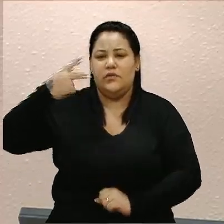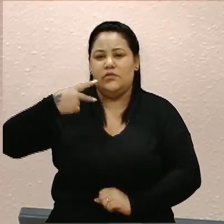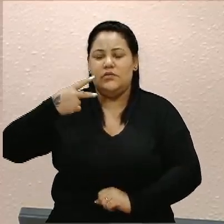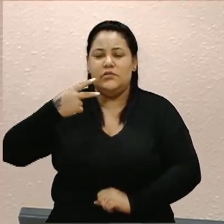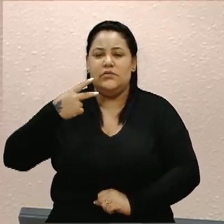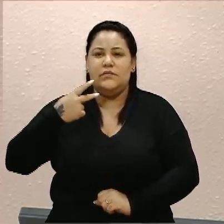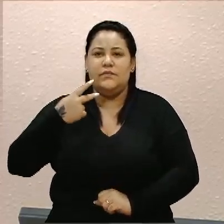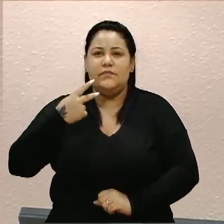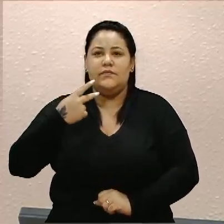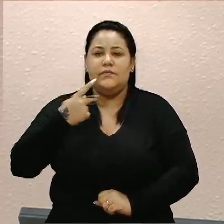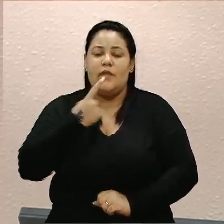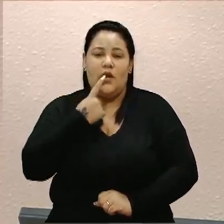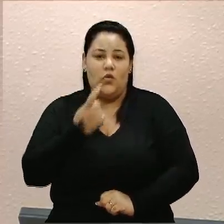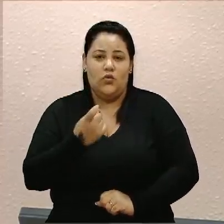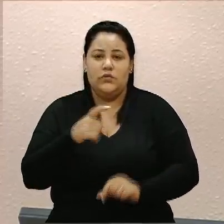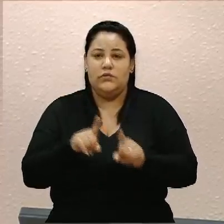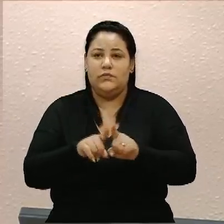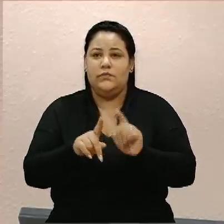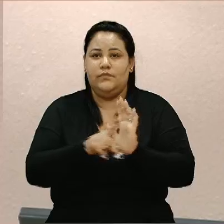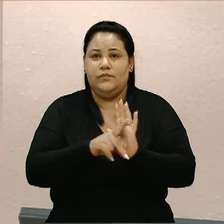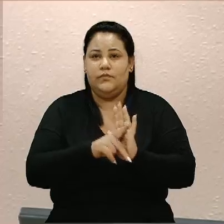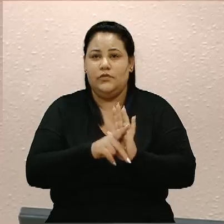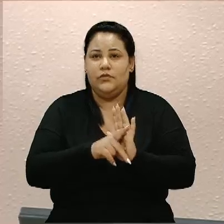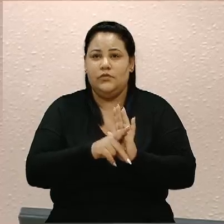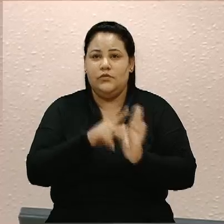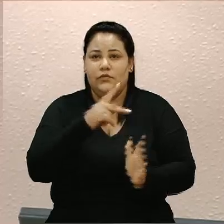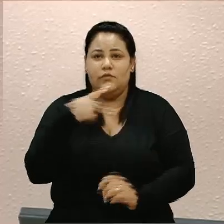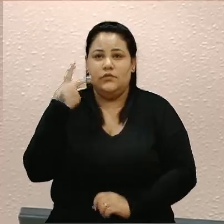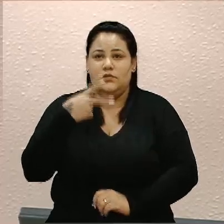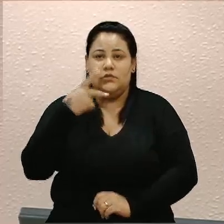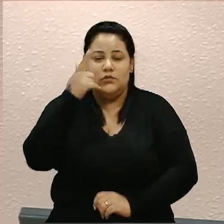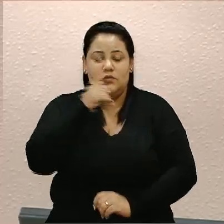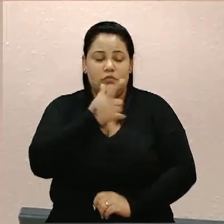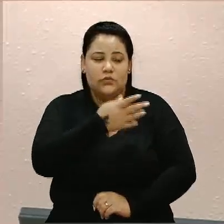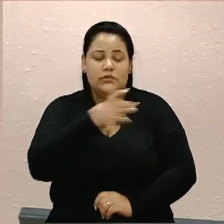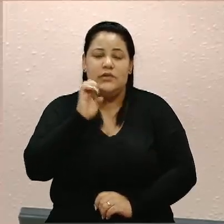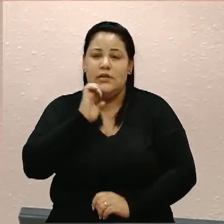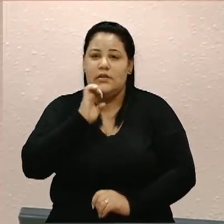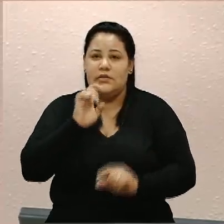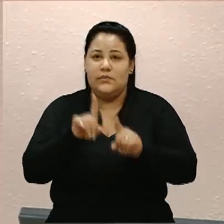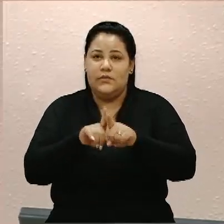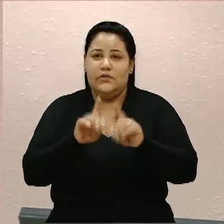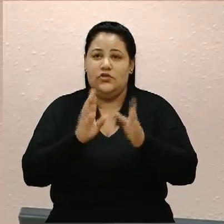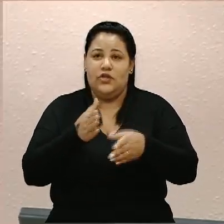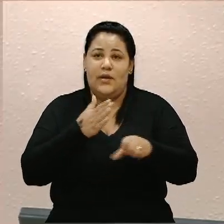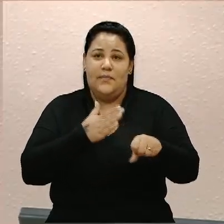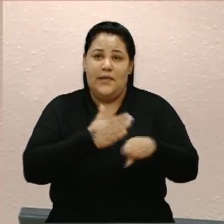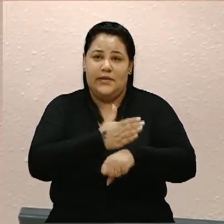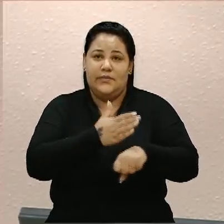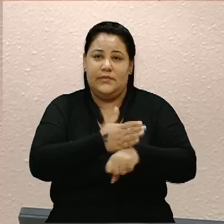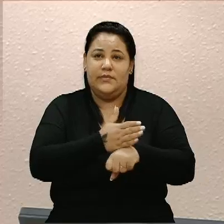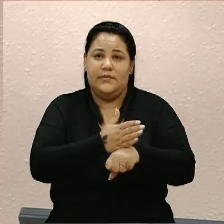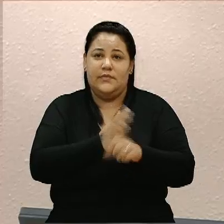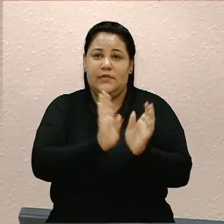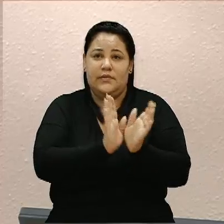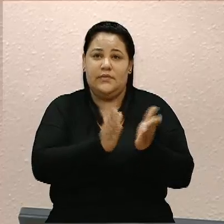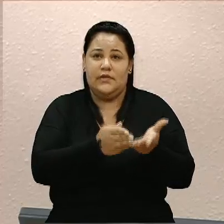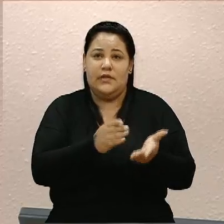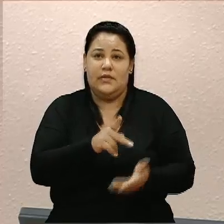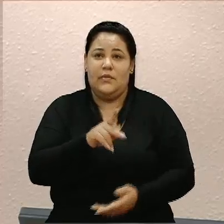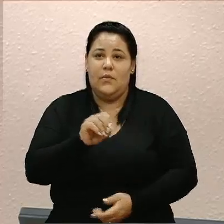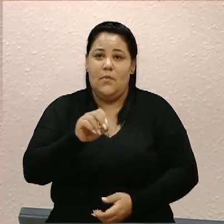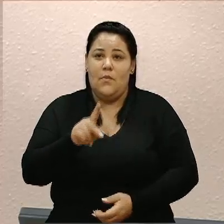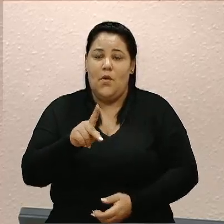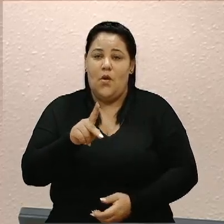o próprio vereador Lucas Carinhato e outros vereadores, a vereadora Estela, enfim, já participávamos do comitê Pop Rua, que foi